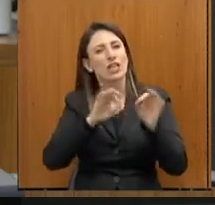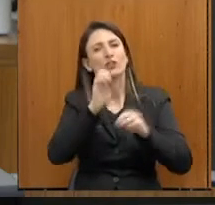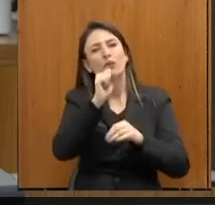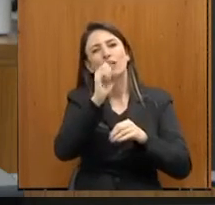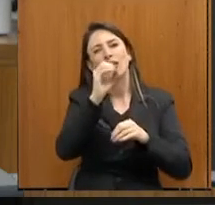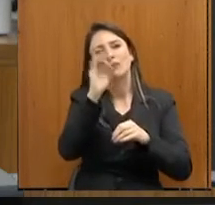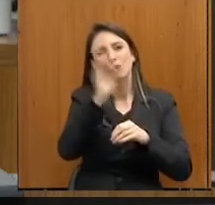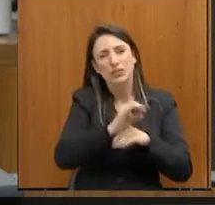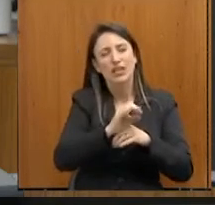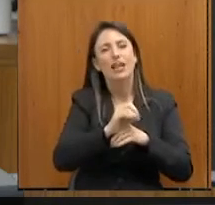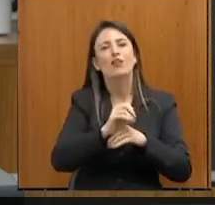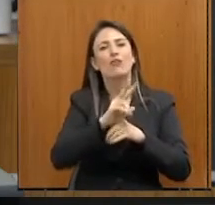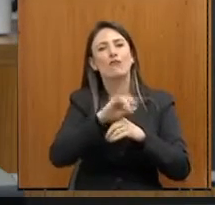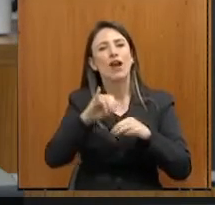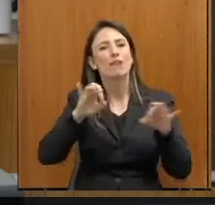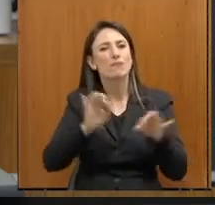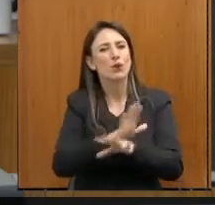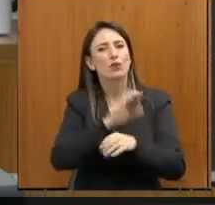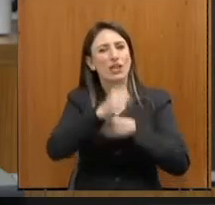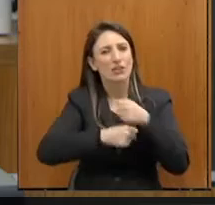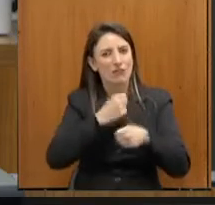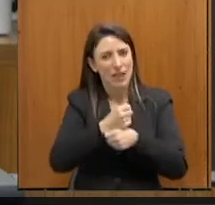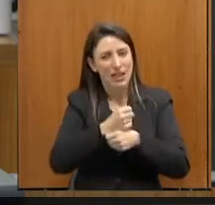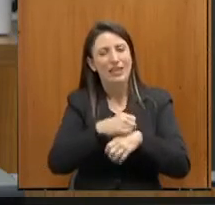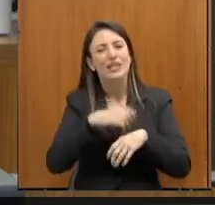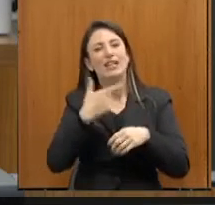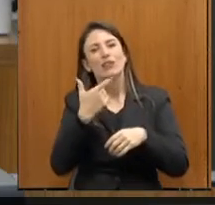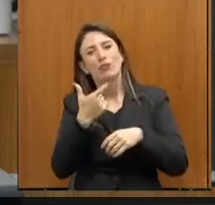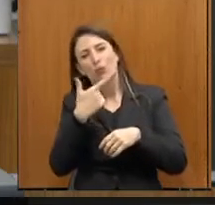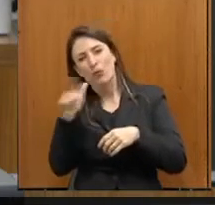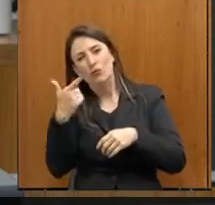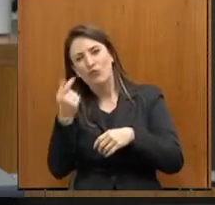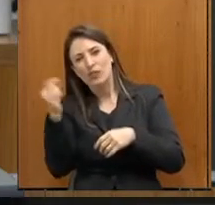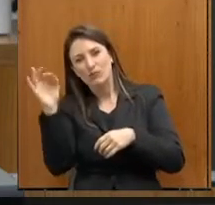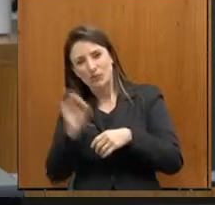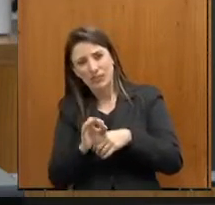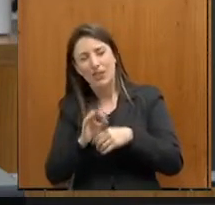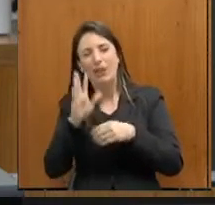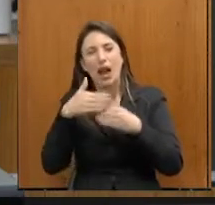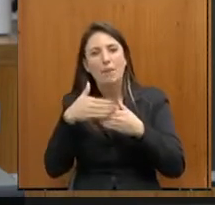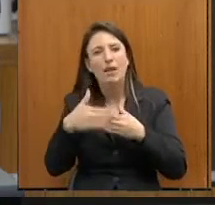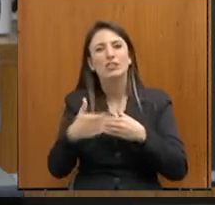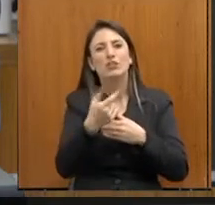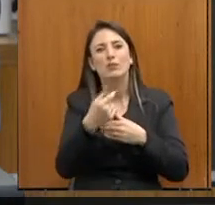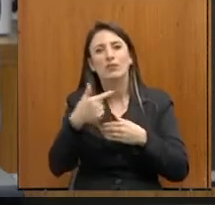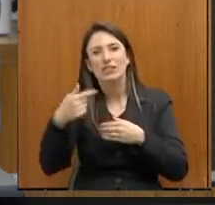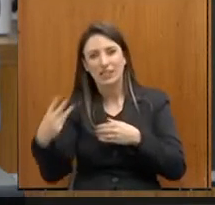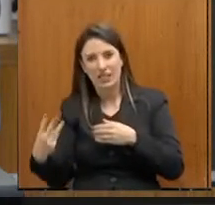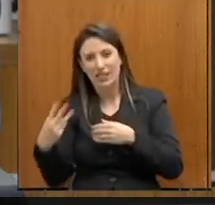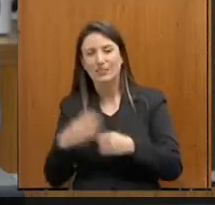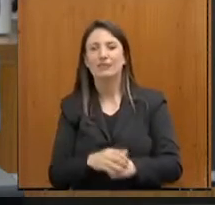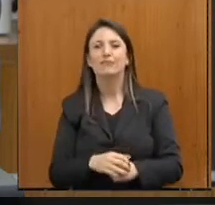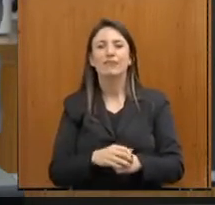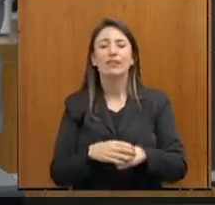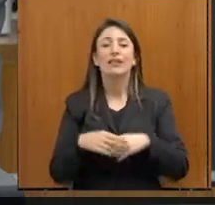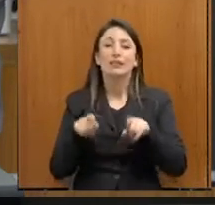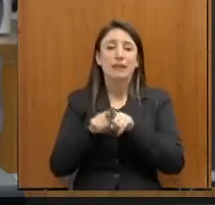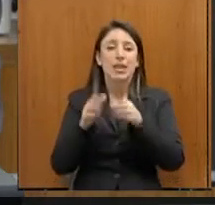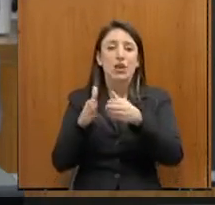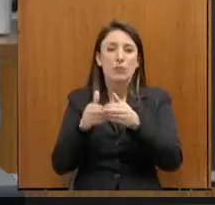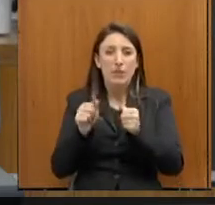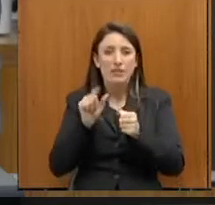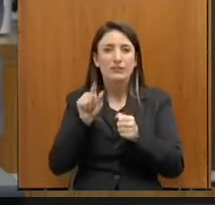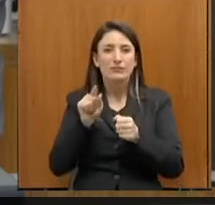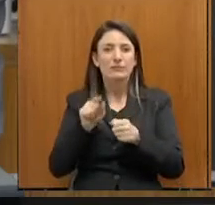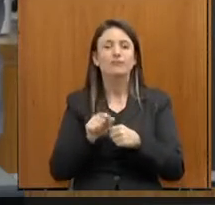para o é uma parte 2 1023 aí é mais uma solicitação que eu peço ao senhor